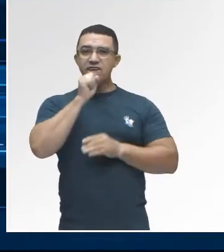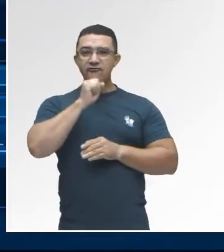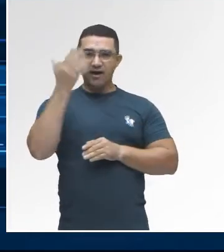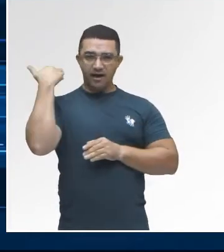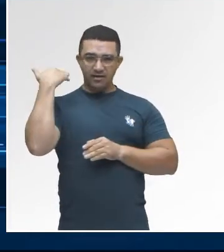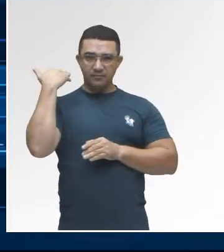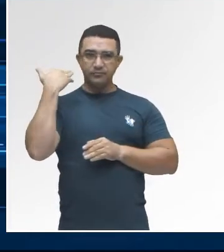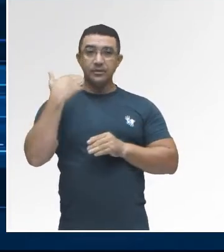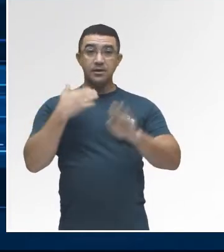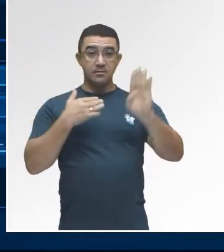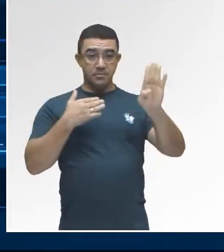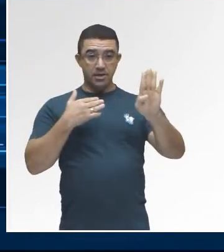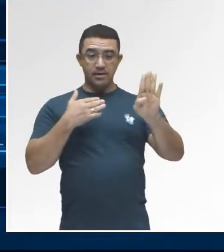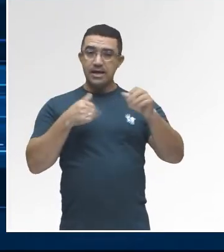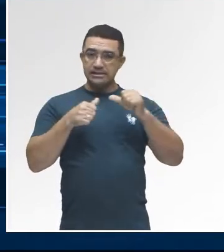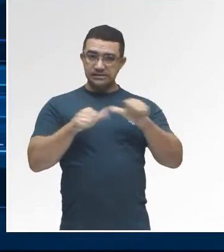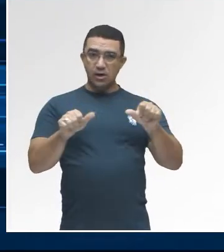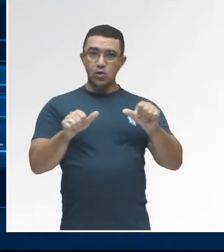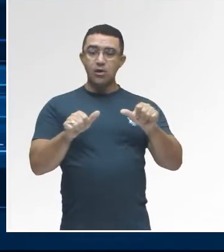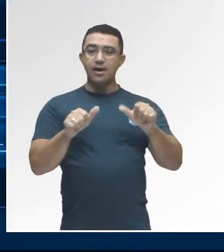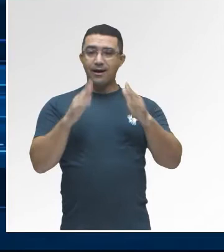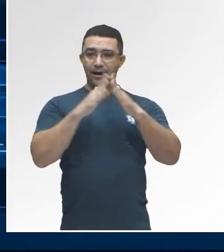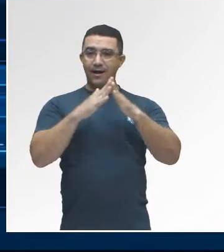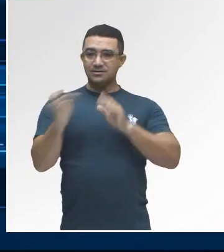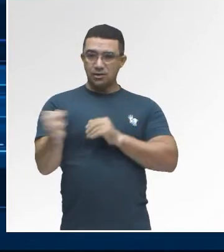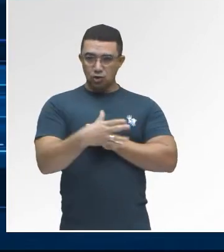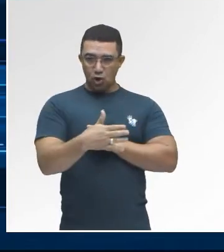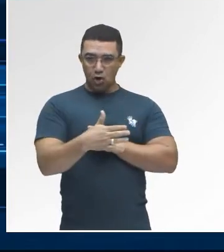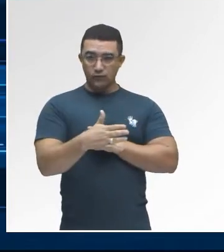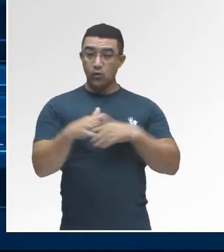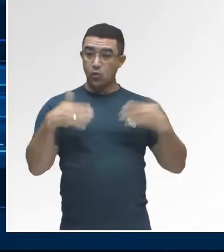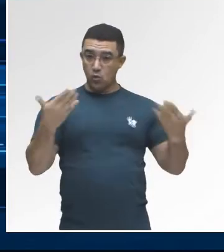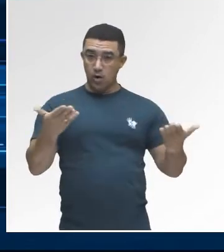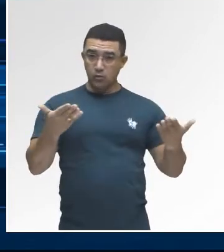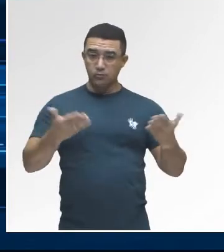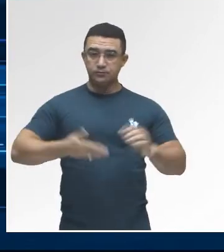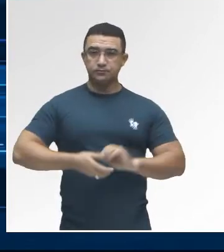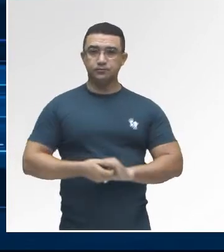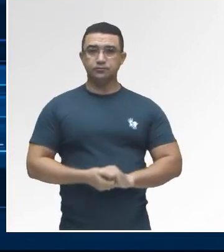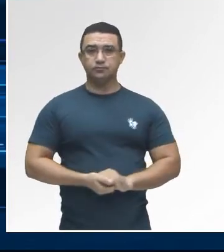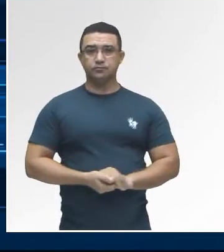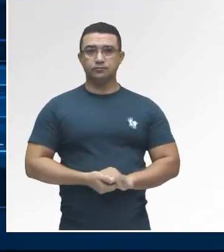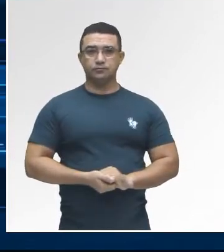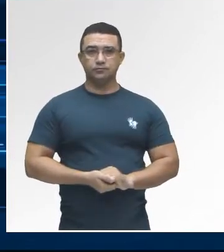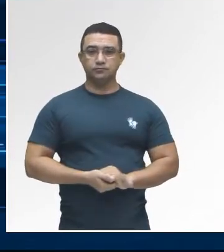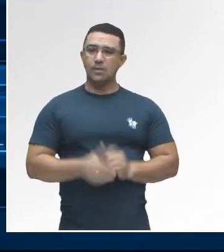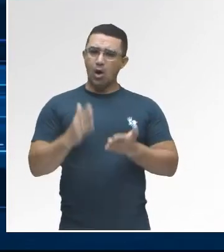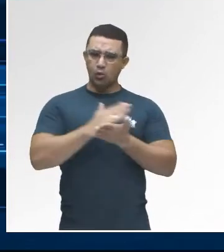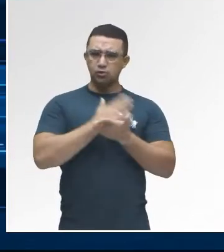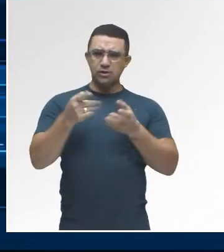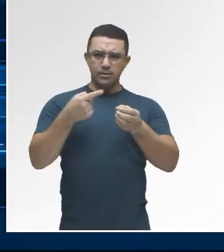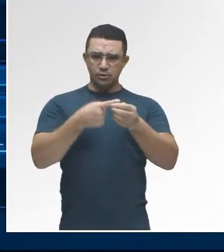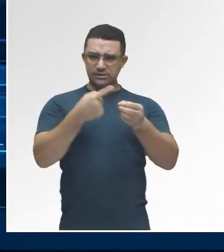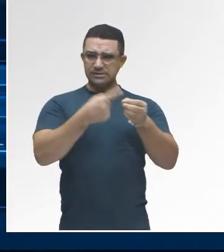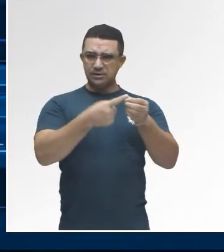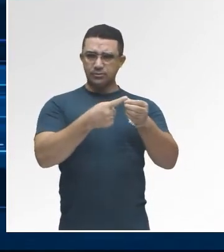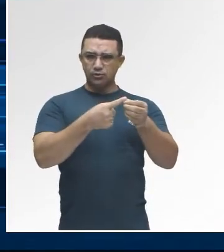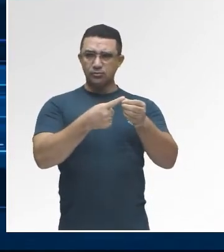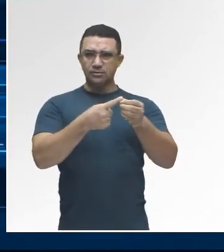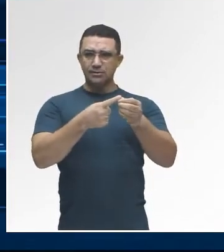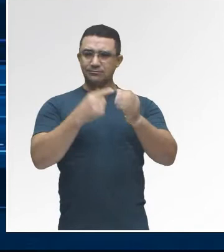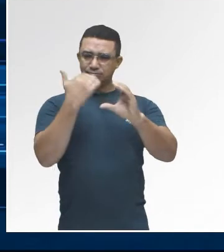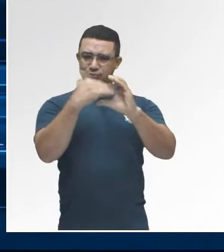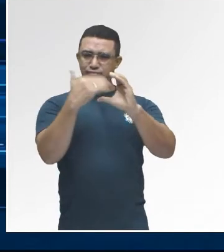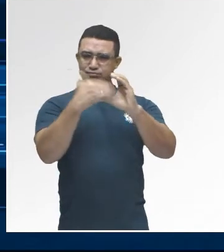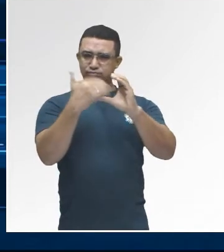forem compartilhando aqui com a gente. Let's go. Olha só, Guajará F18 já está falando que é letra B, né? Bom, eles acham que a